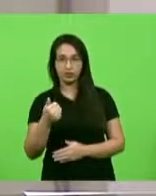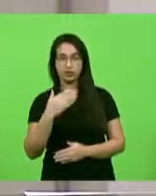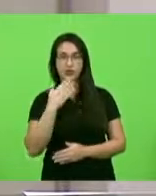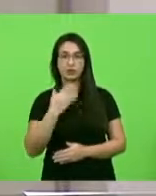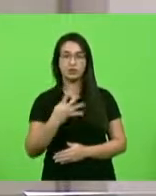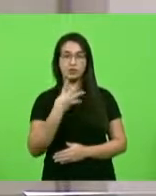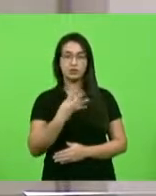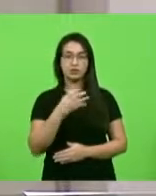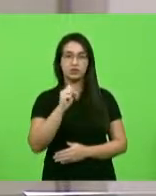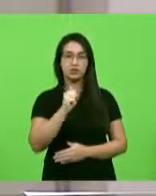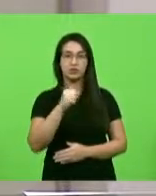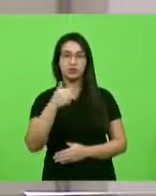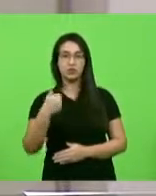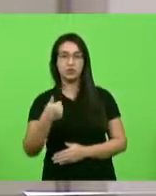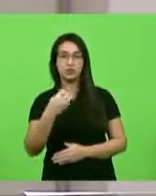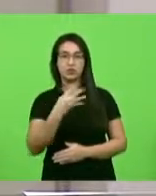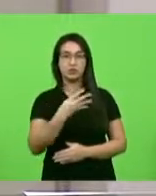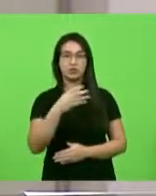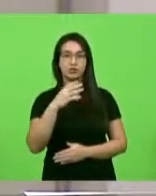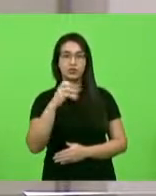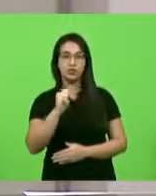485 barra 2021.